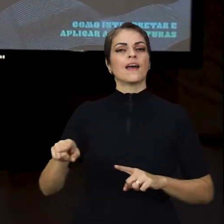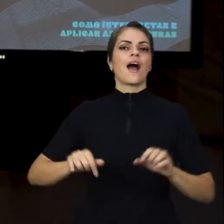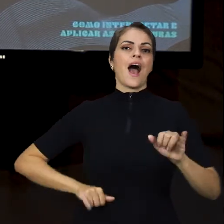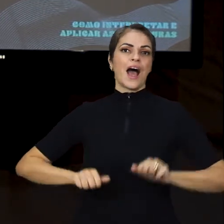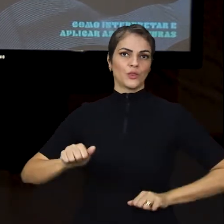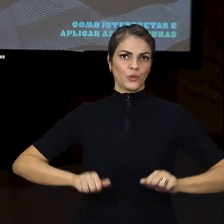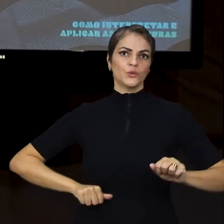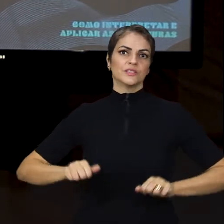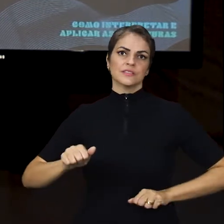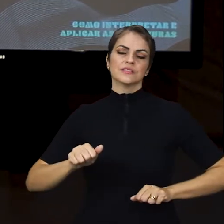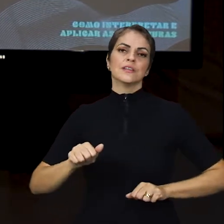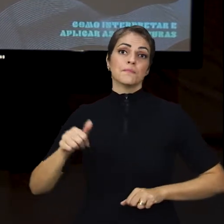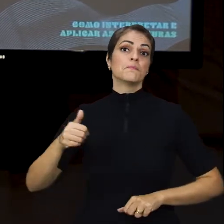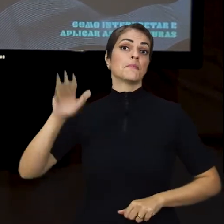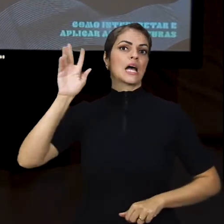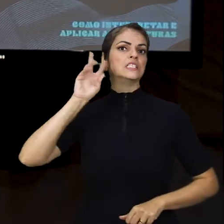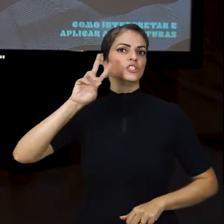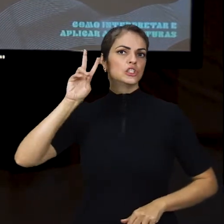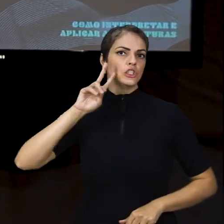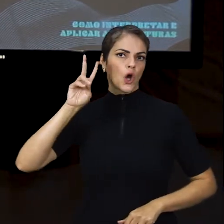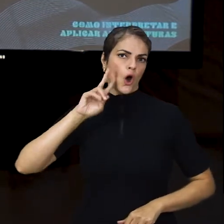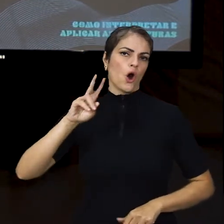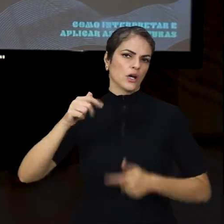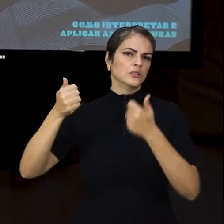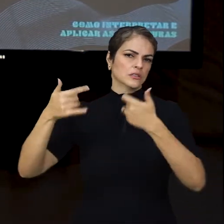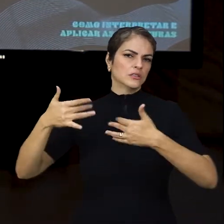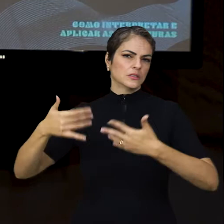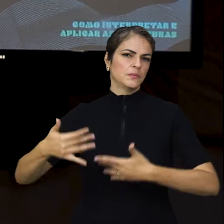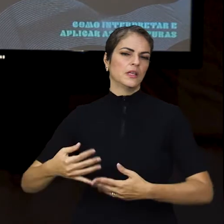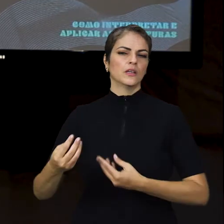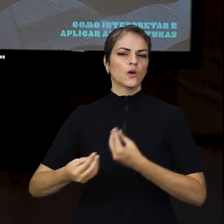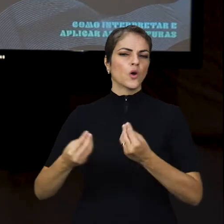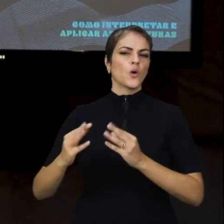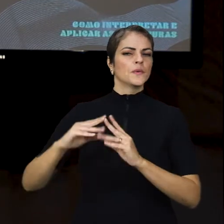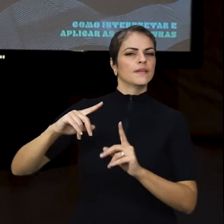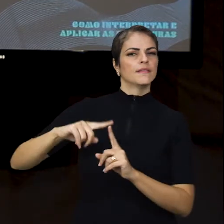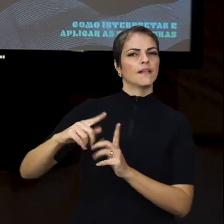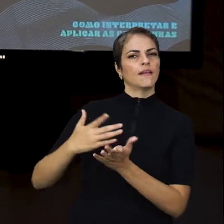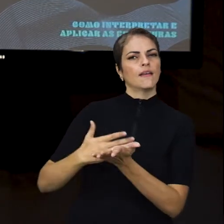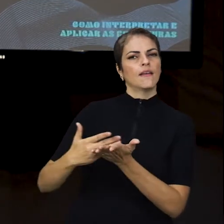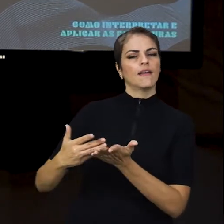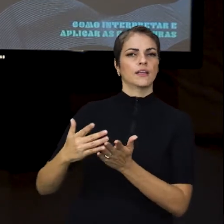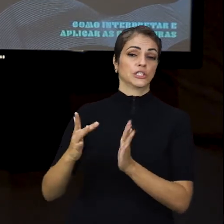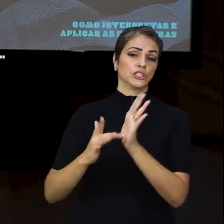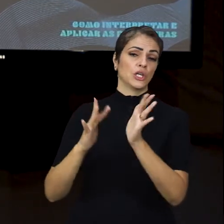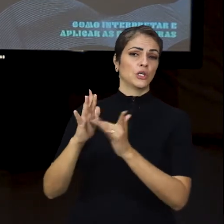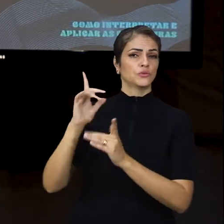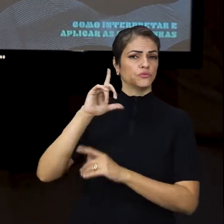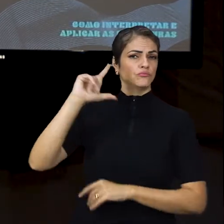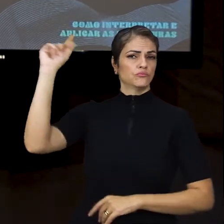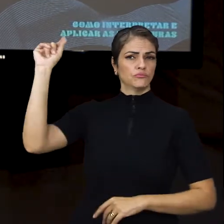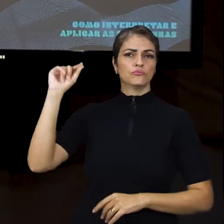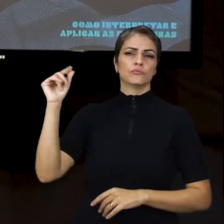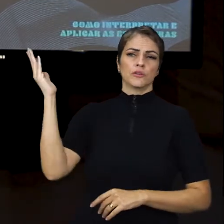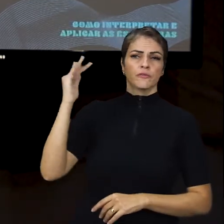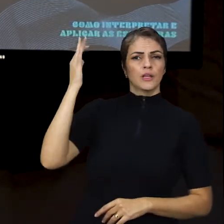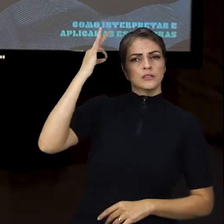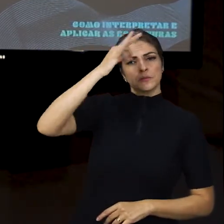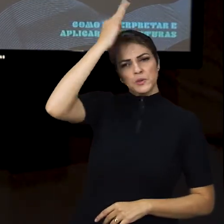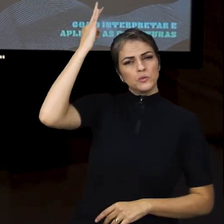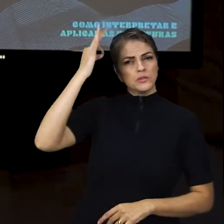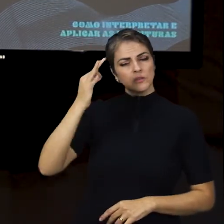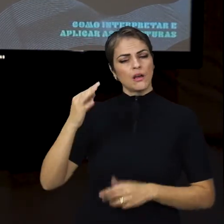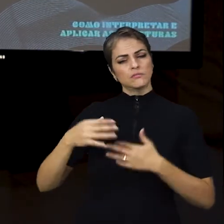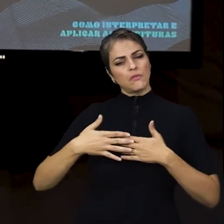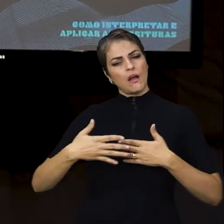conteúdo mais histórico, narrativo, que conta a história da igreja a partir da ascensão de Jesus, a vinda do Espírito Santo,